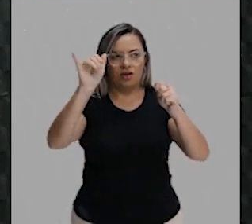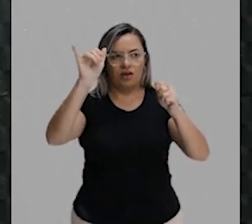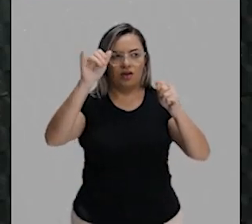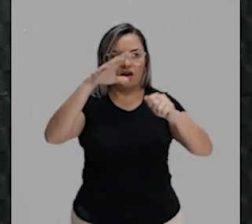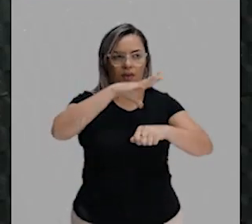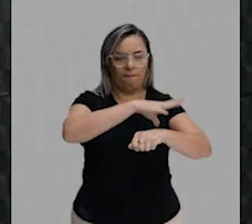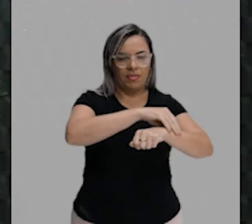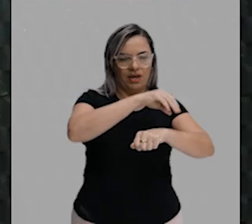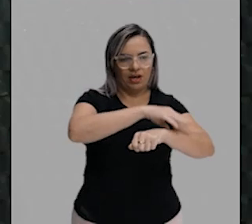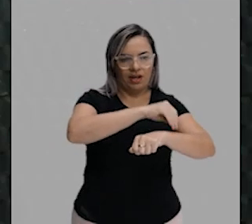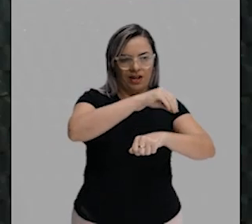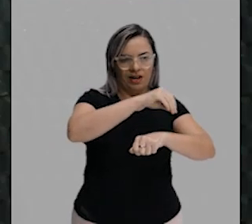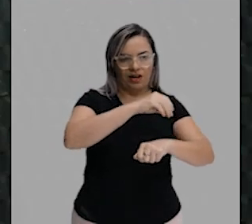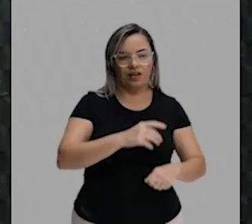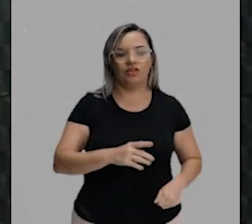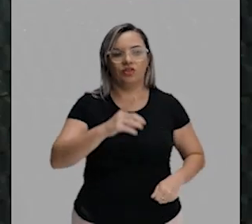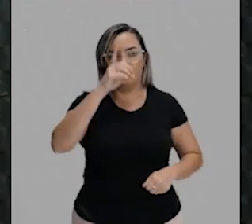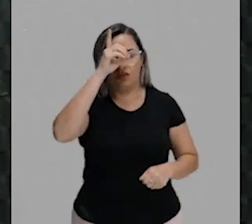amarela.